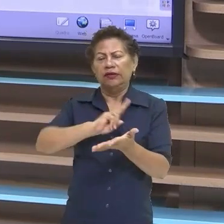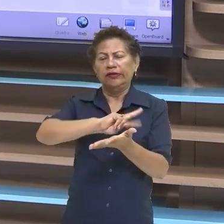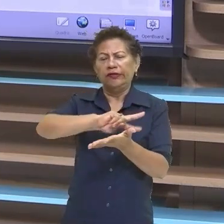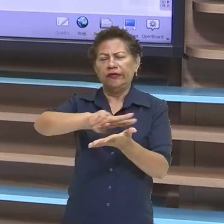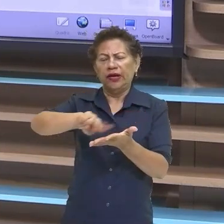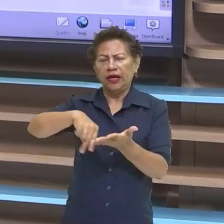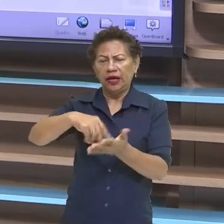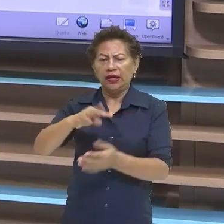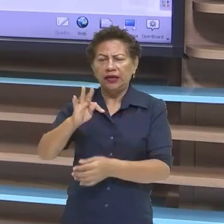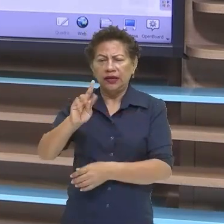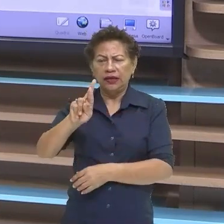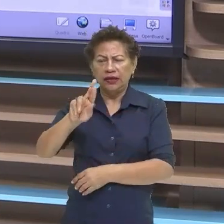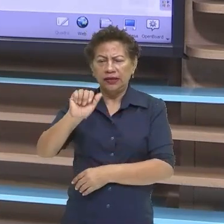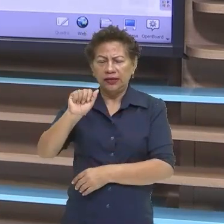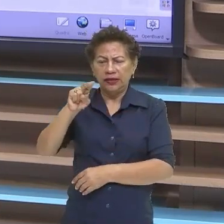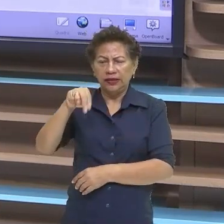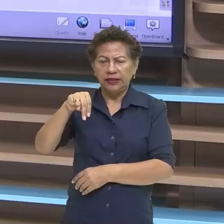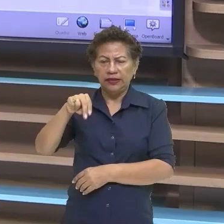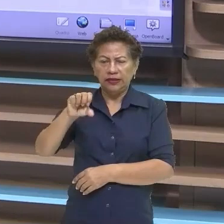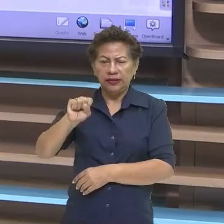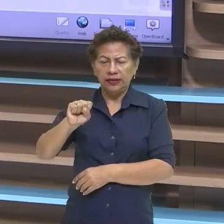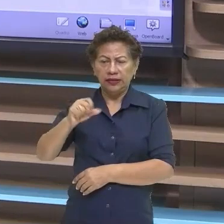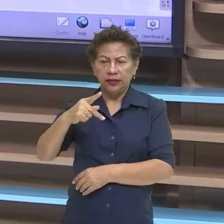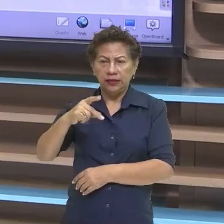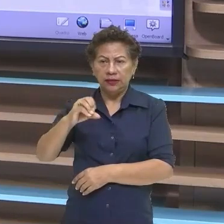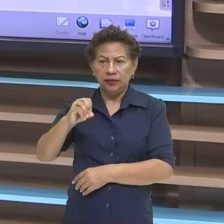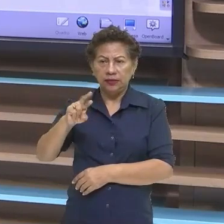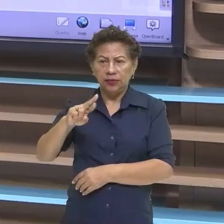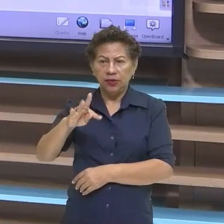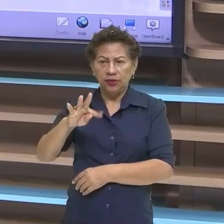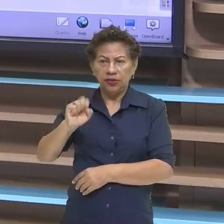já consegue, aí se a gente for comparar, lá